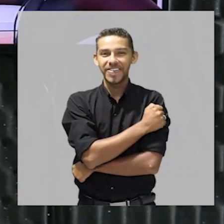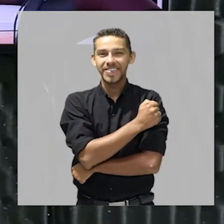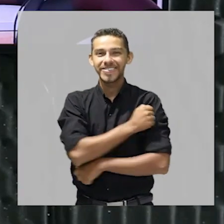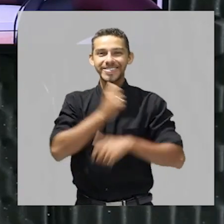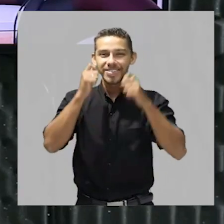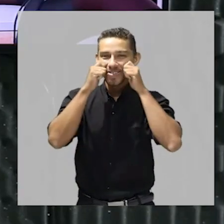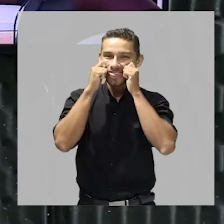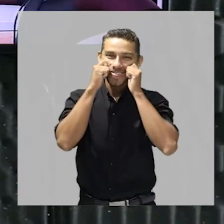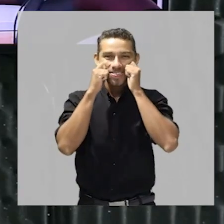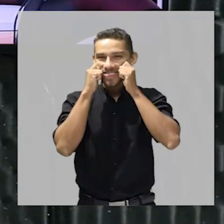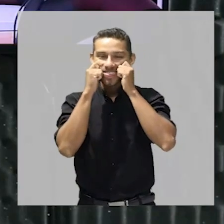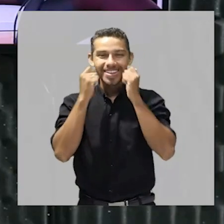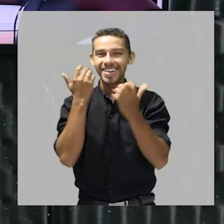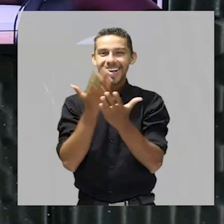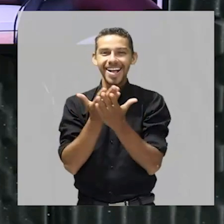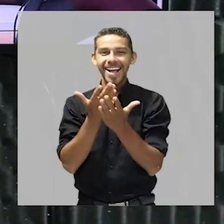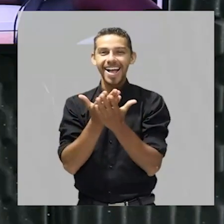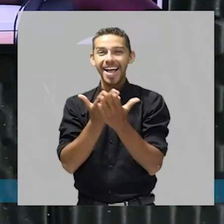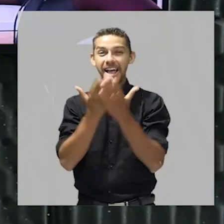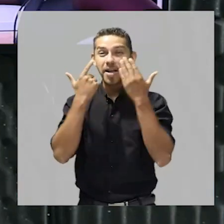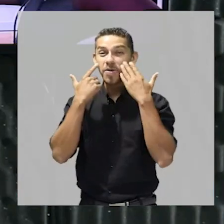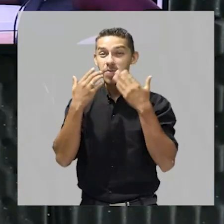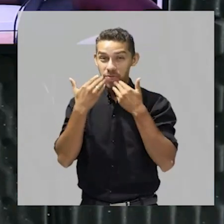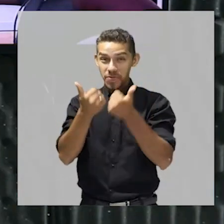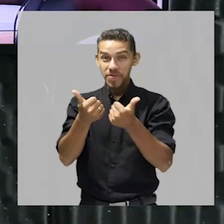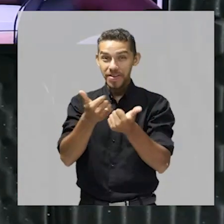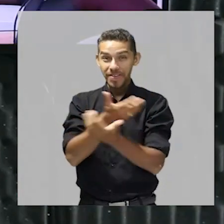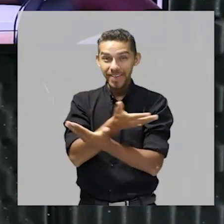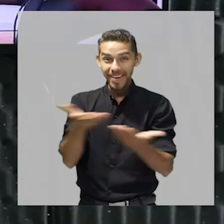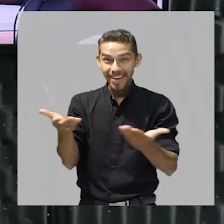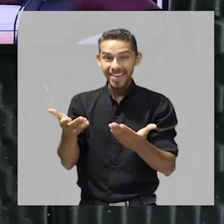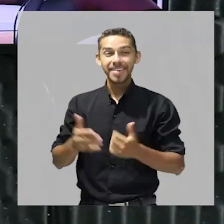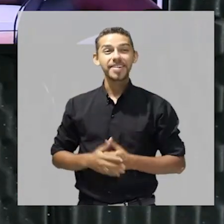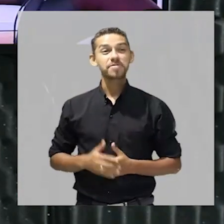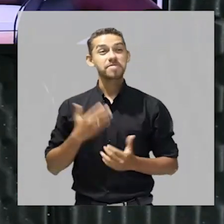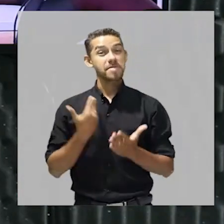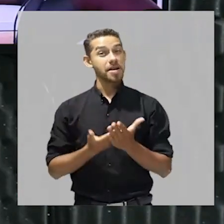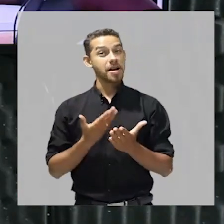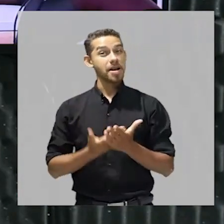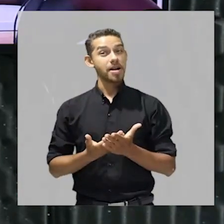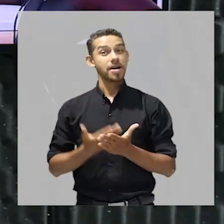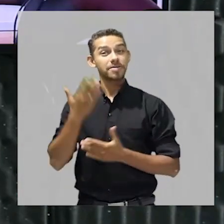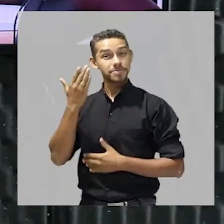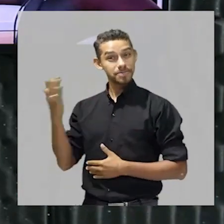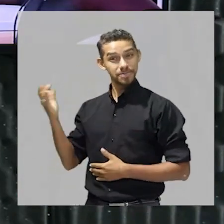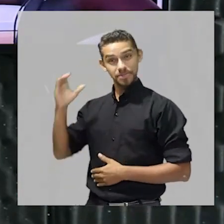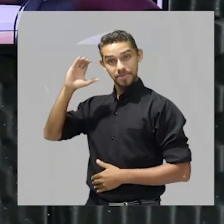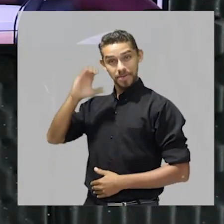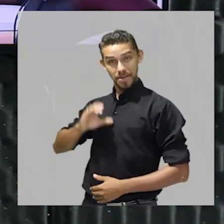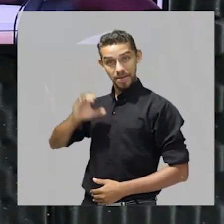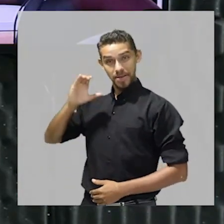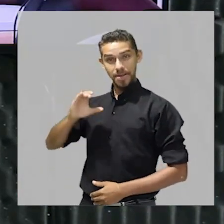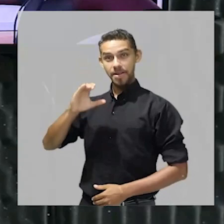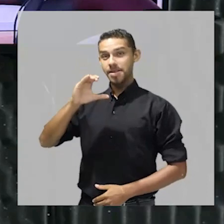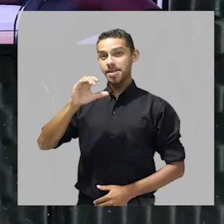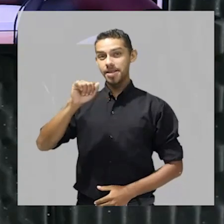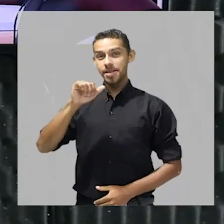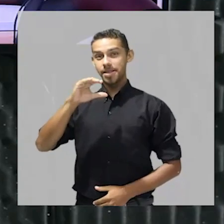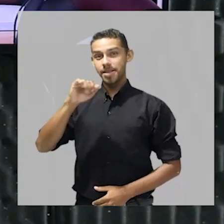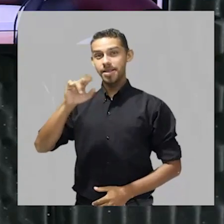empolgados para mais uma aula tudo bem com vocês mais uma aula aqui comigo Cacau só